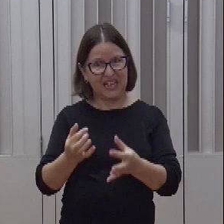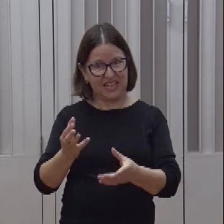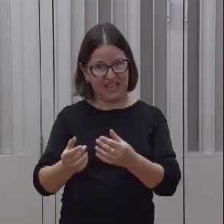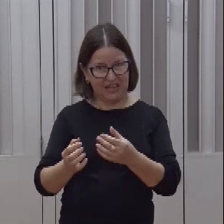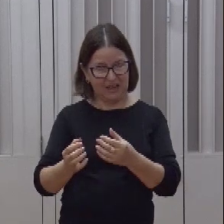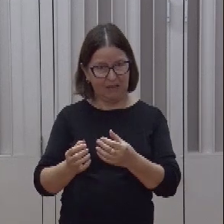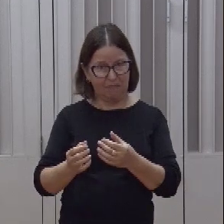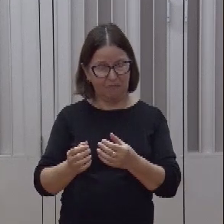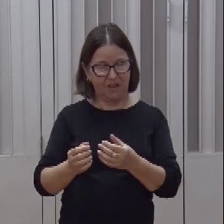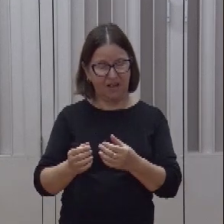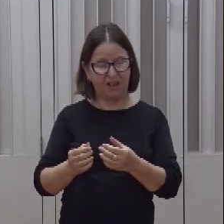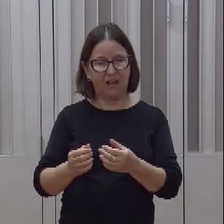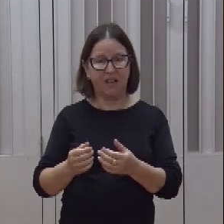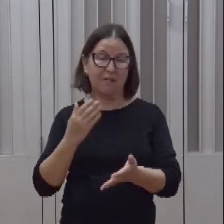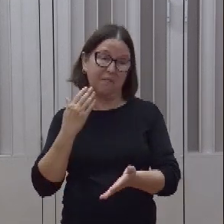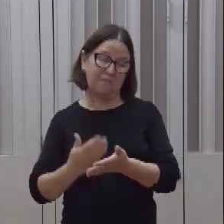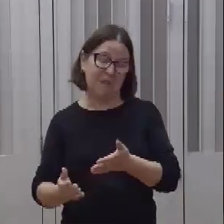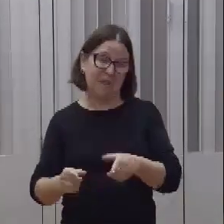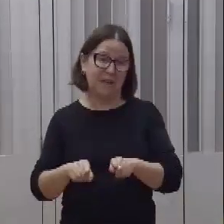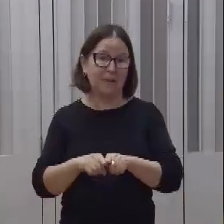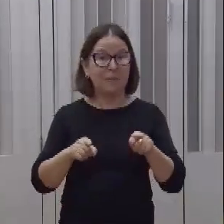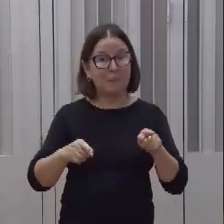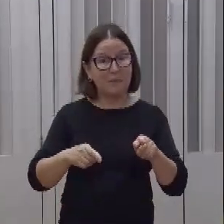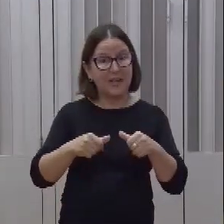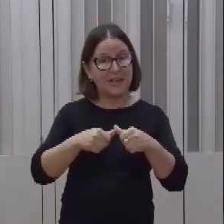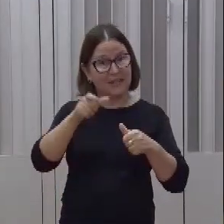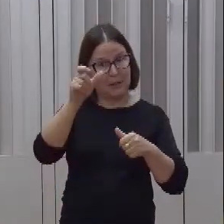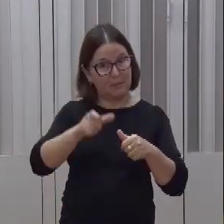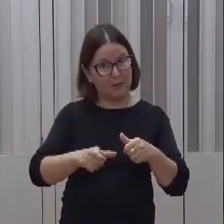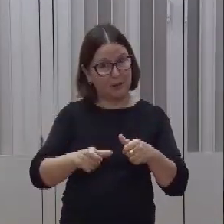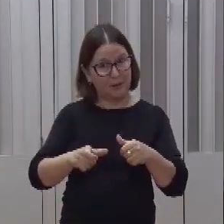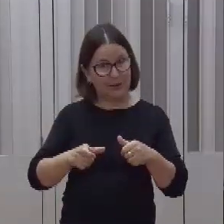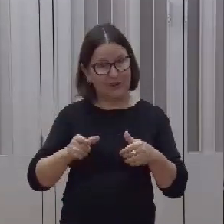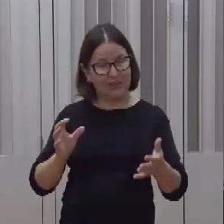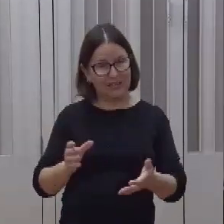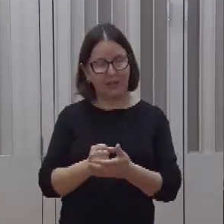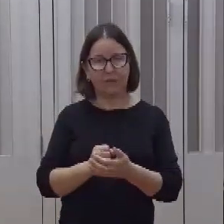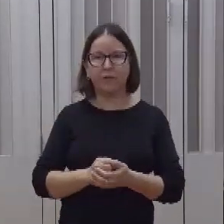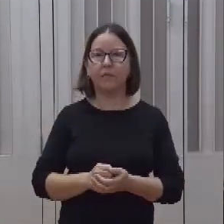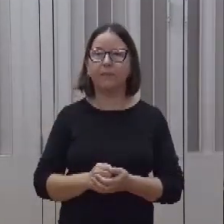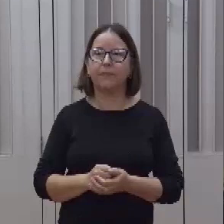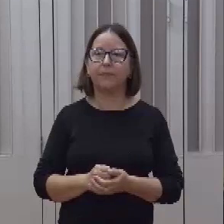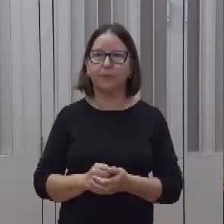todavia, como que através do fogo. A palavra permanecer também é